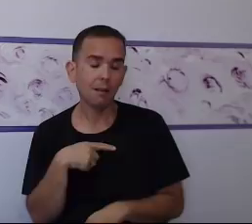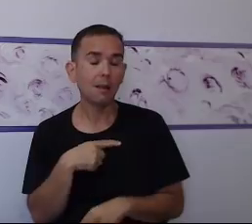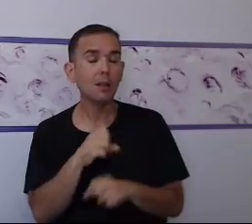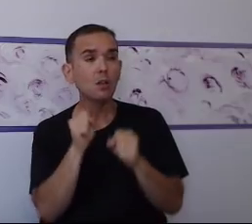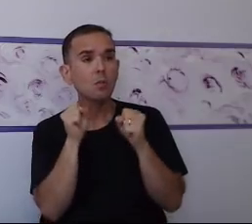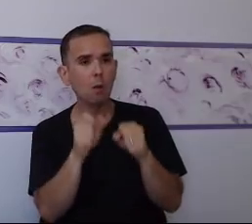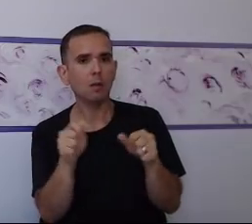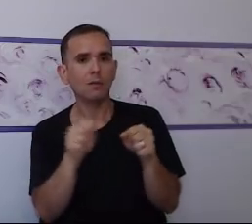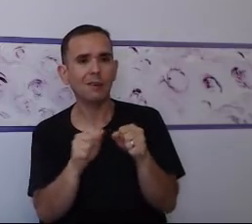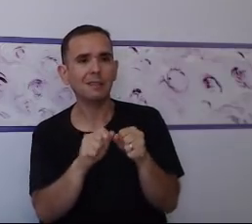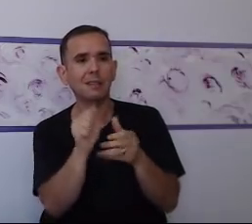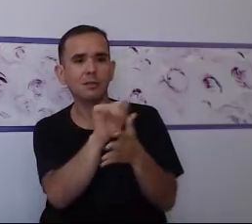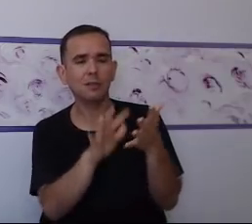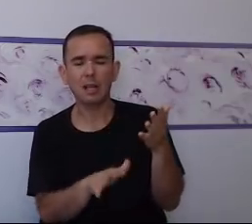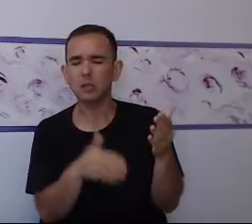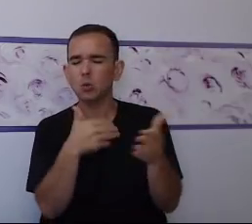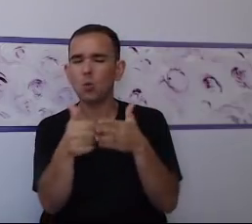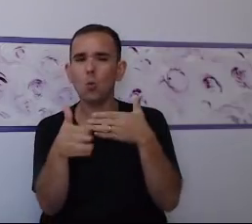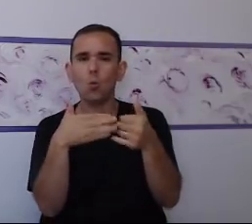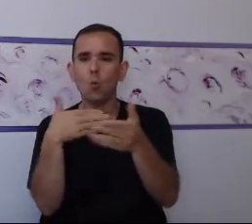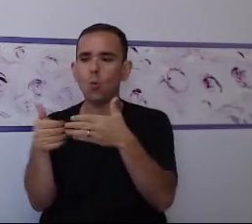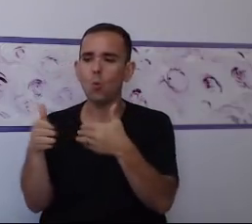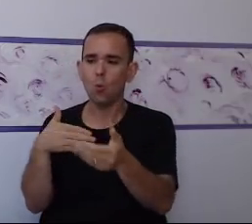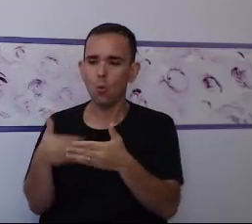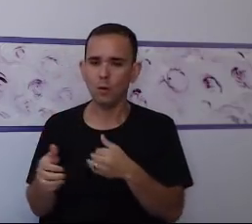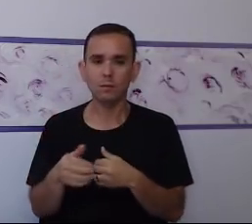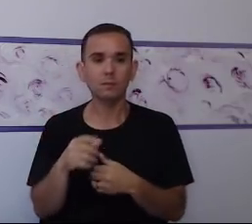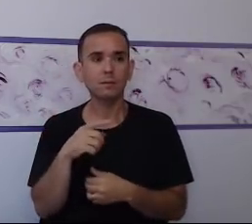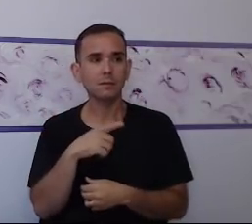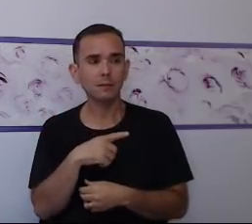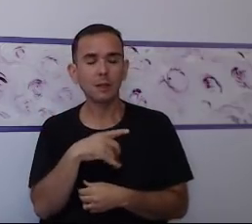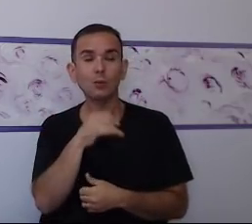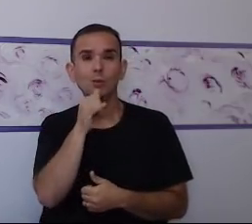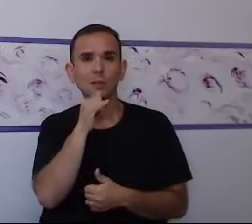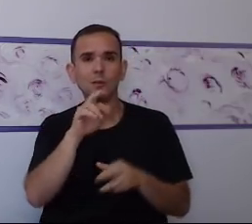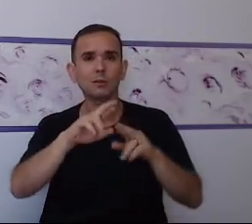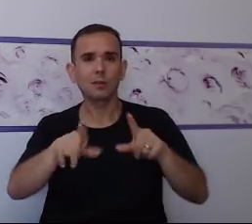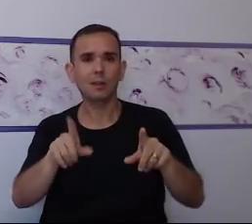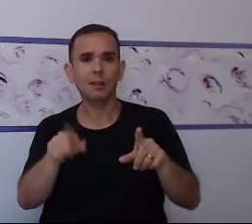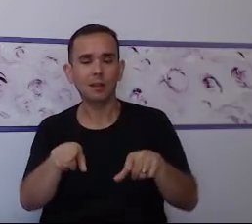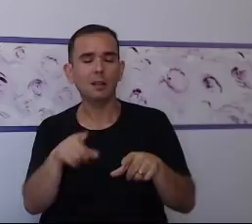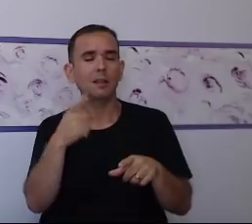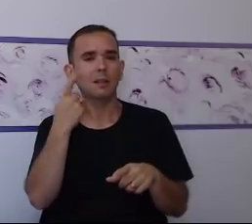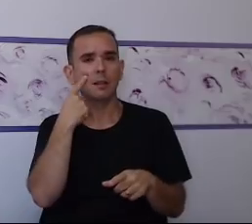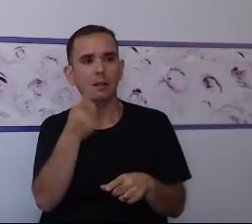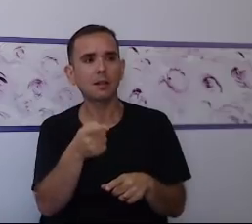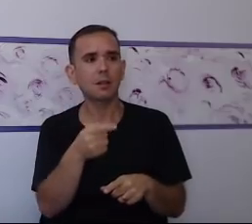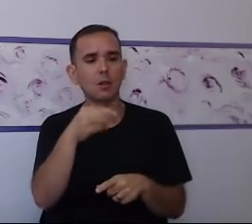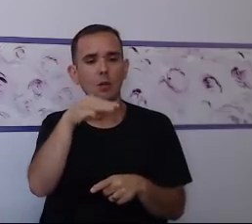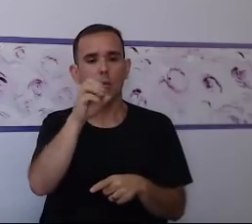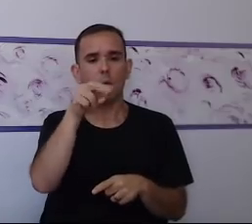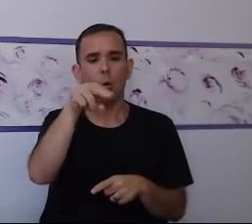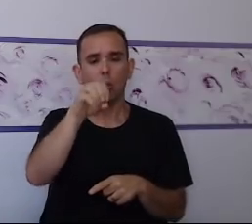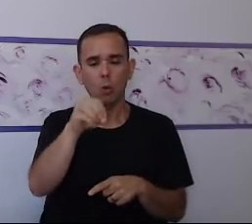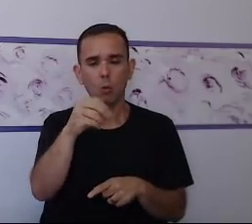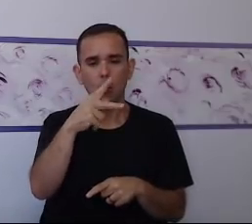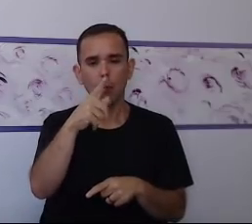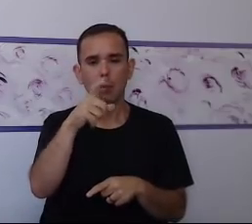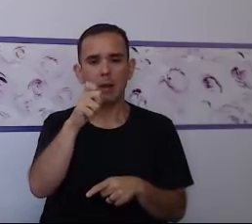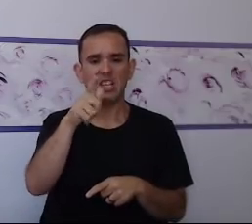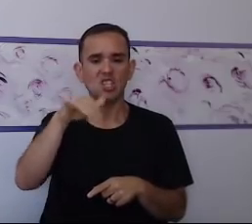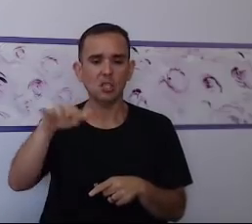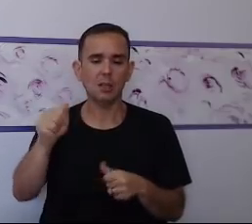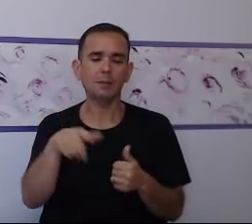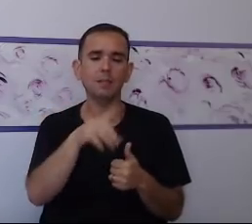pode realizar as atividades. Então, nós temos os tipos, né? Quanto à distribuição, a monoplegia,